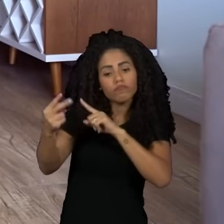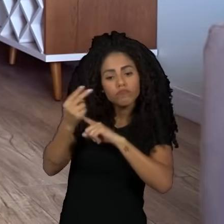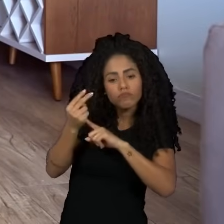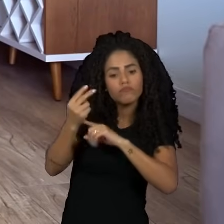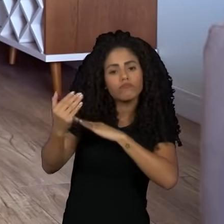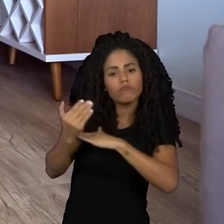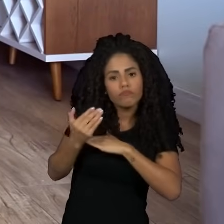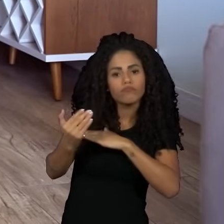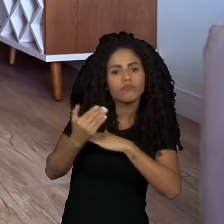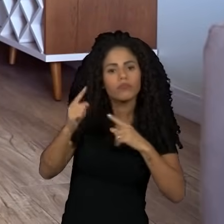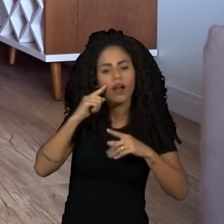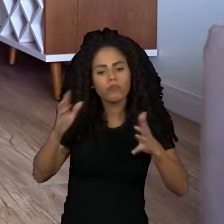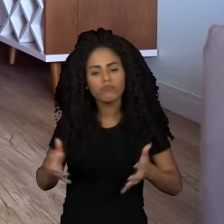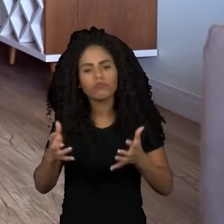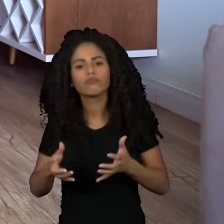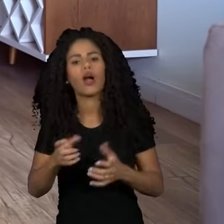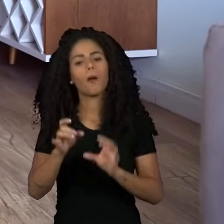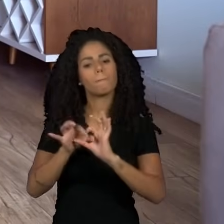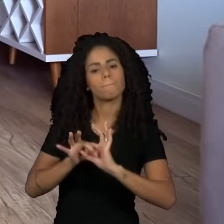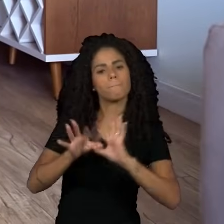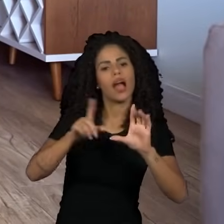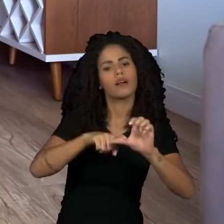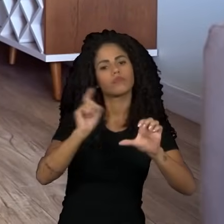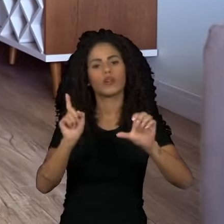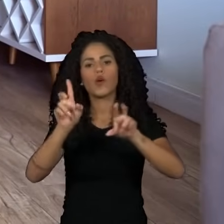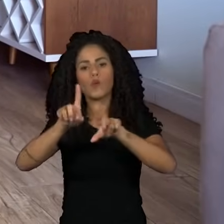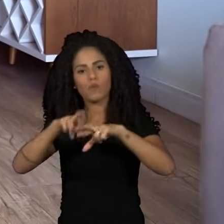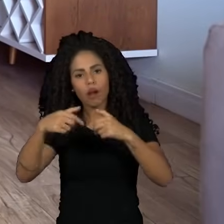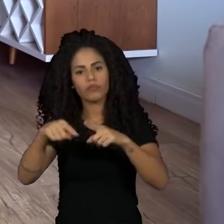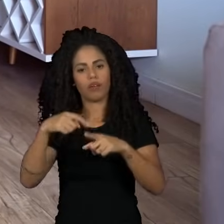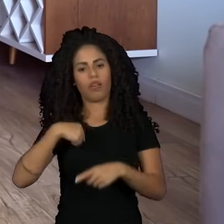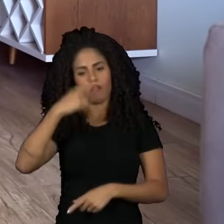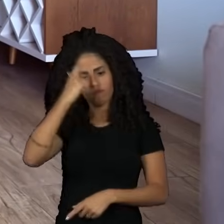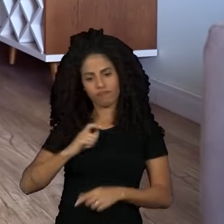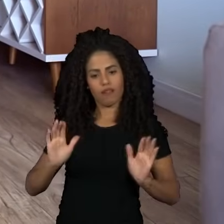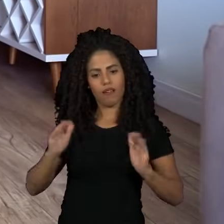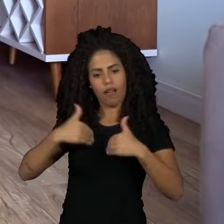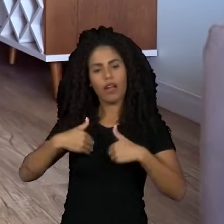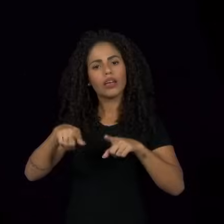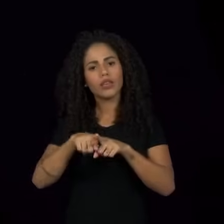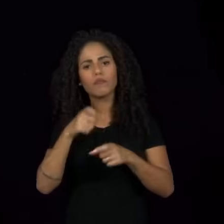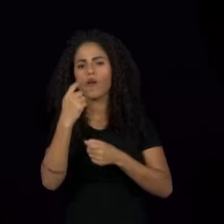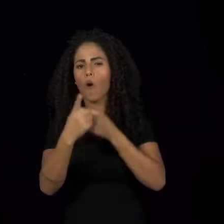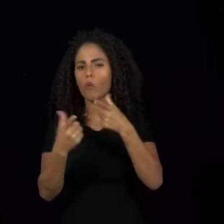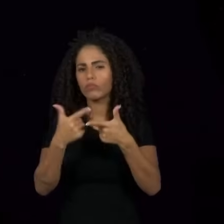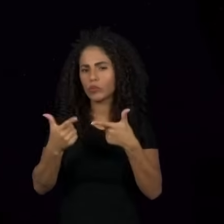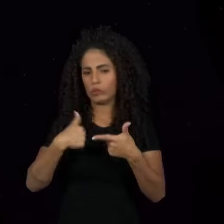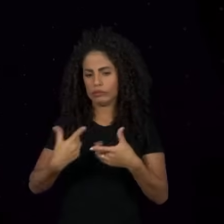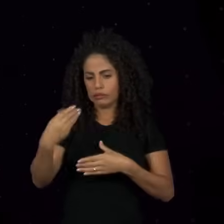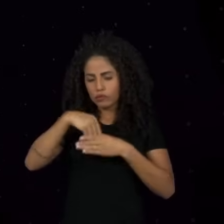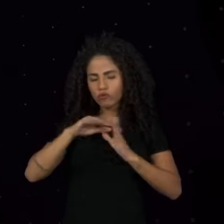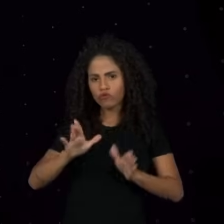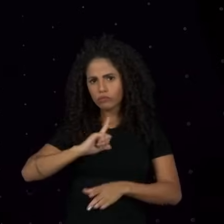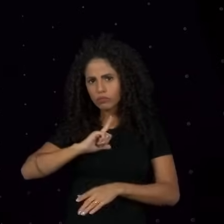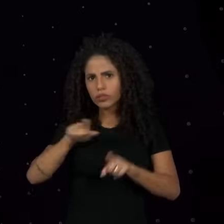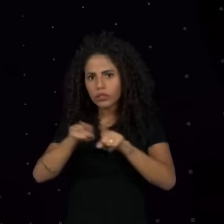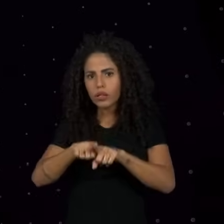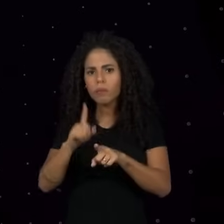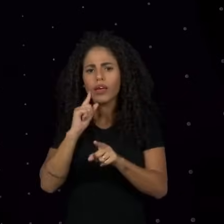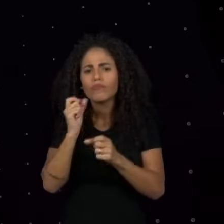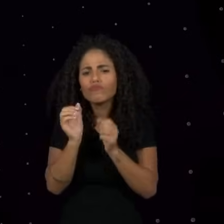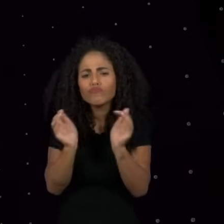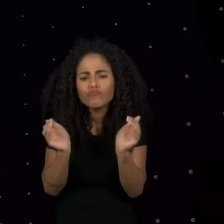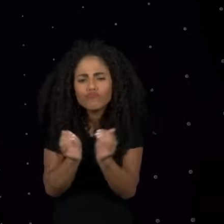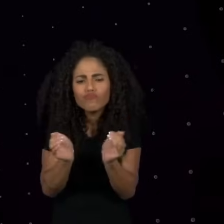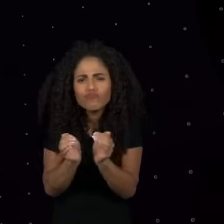dia, me trazer mais autonomia por conta do meu diagnóstico de autismo e algumas comorbidades que eu tenho. Ele chegou com 6 meses, ele chegou um pouco